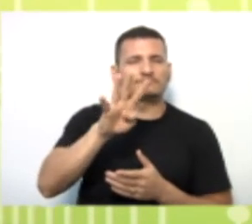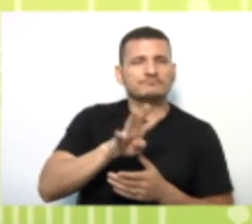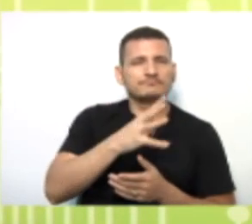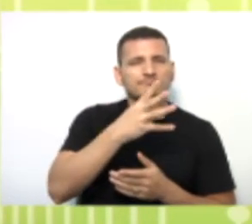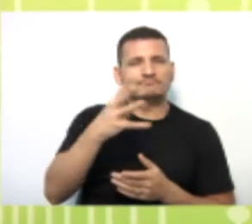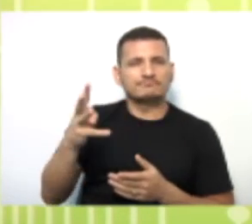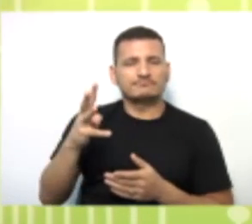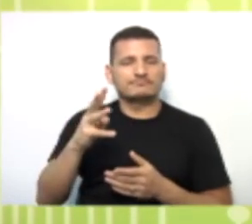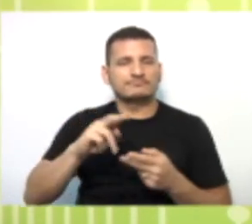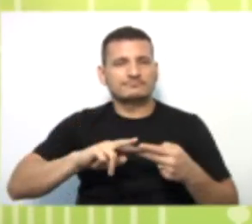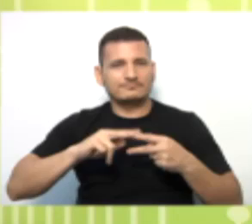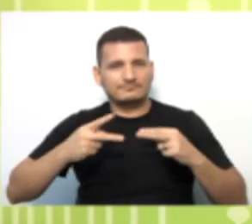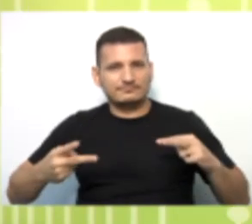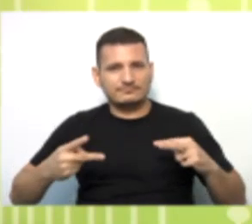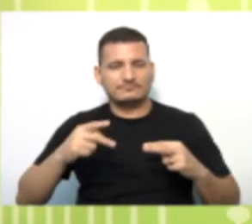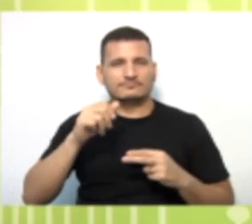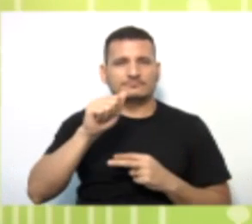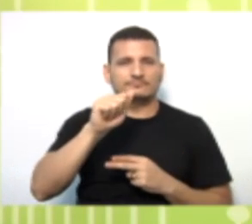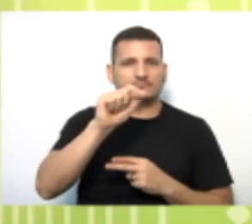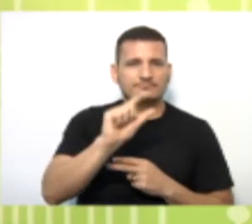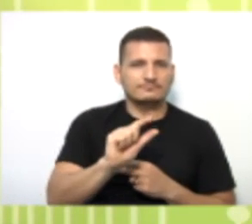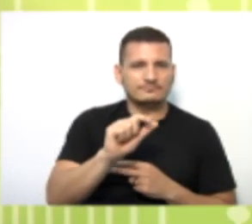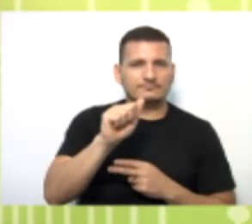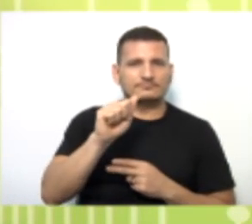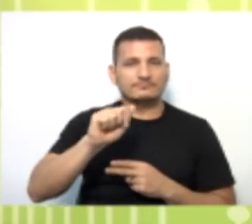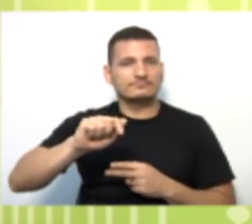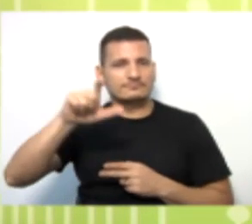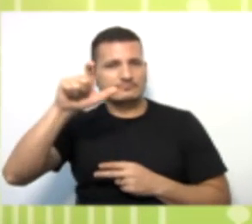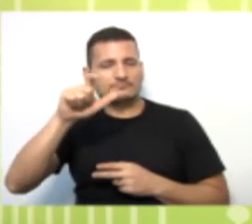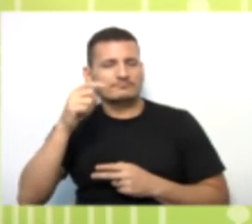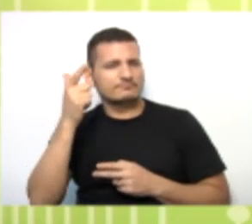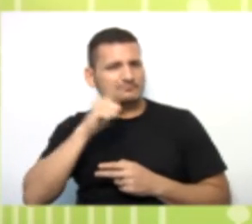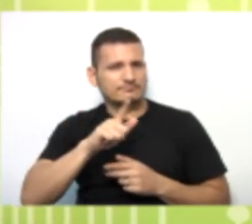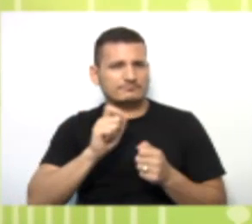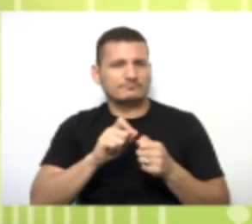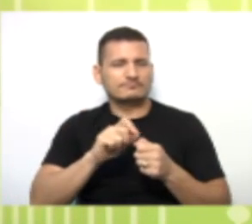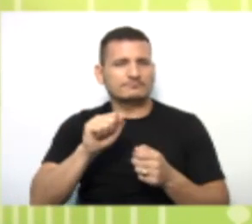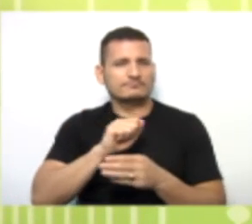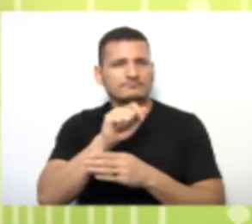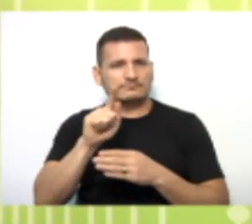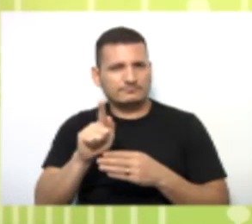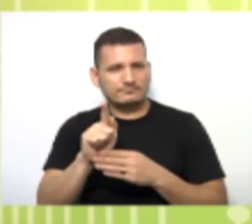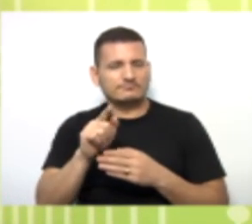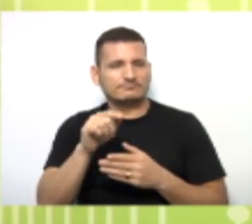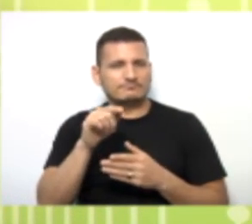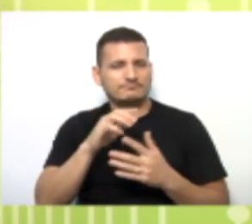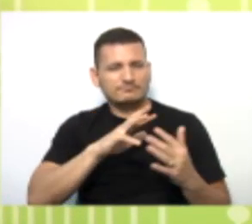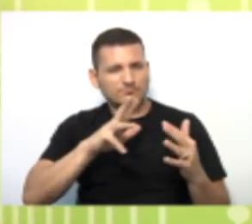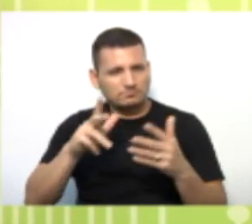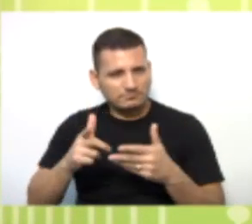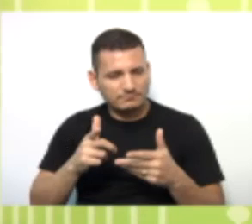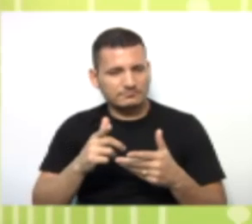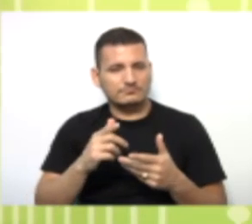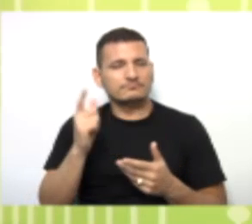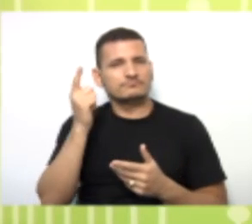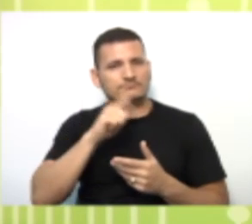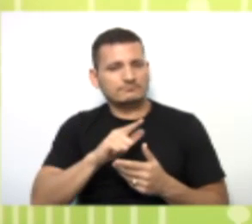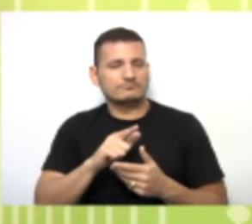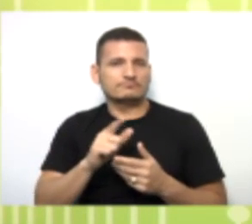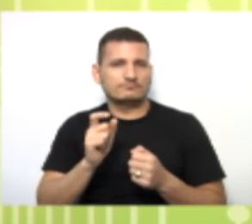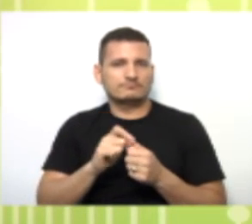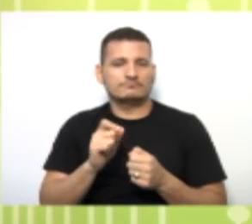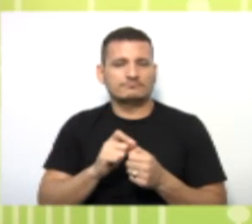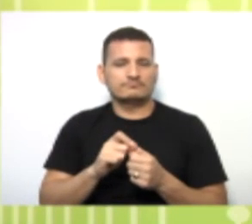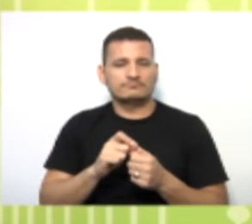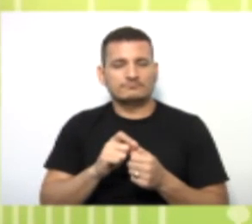tabela genética? Caramba, azão. Eu consigo fazer um algoritmo que consiga tratar disso tudo? Consegue fazer. Um pouquinho de estudo você consegue